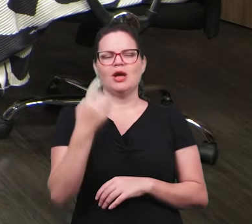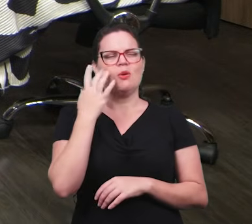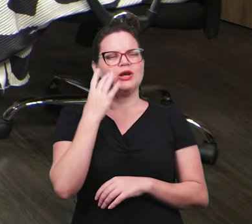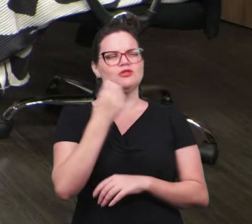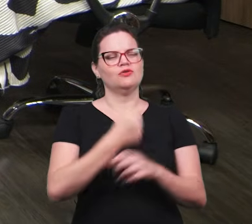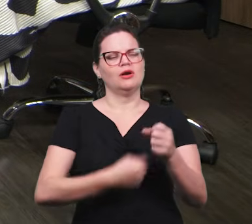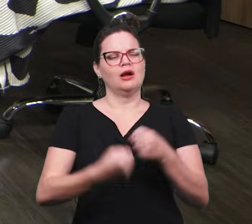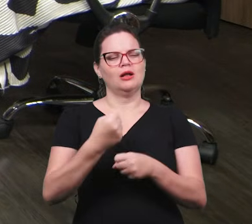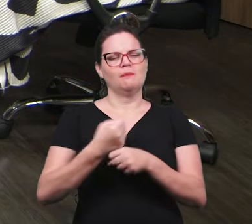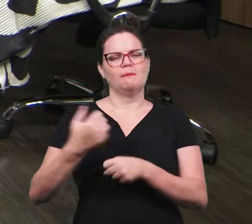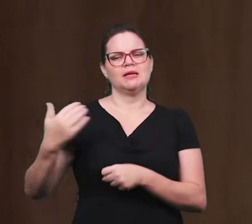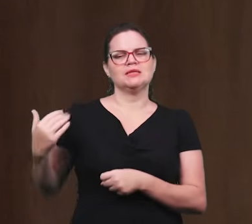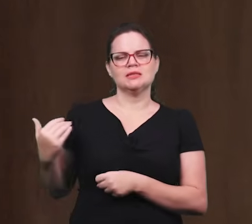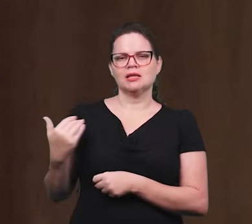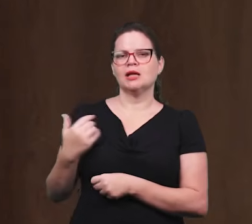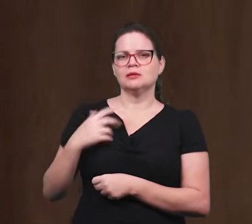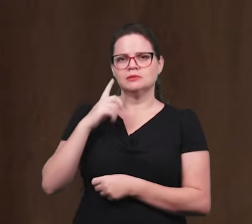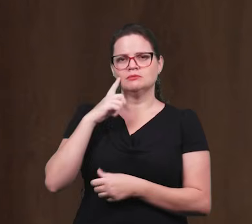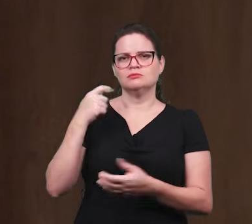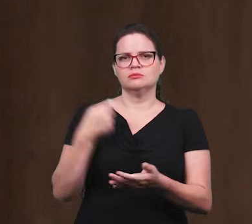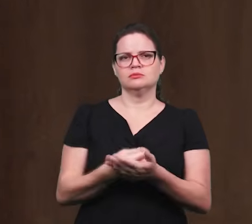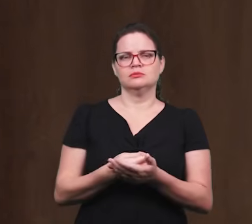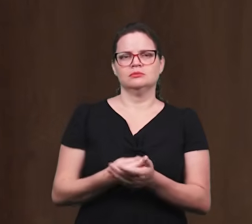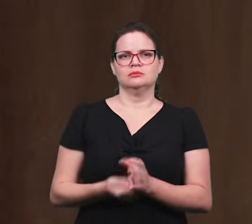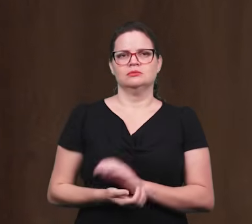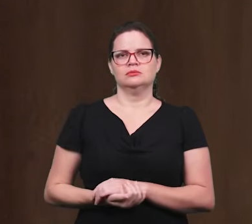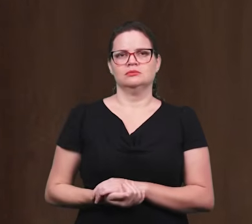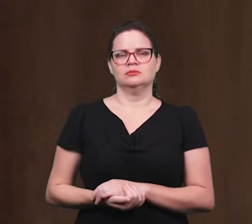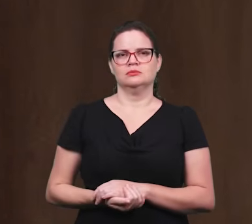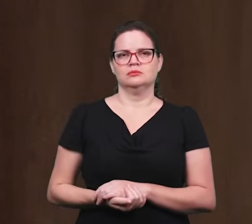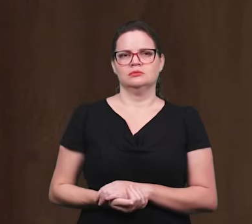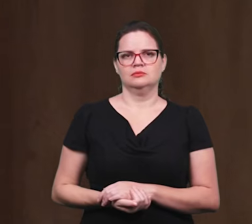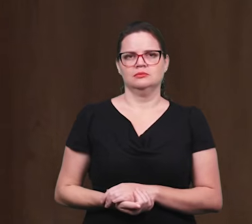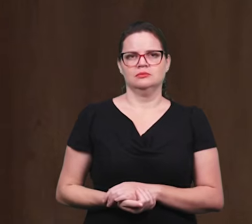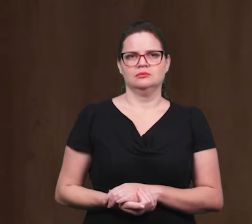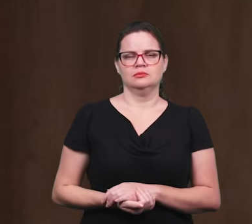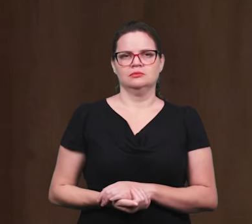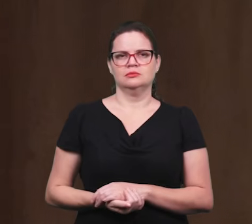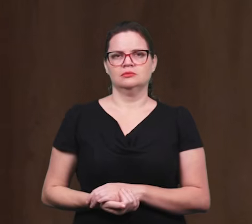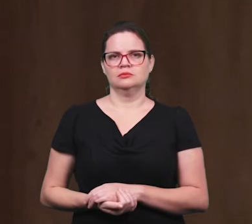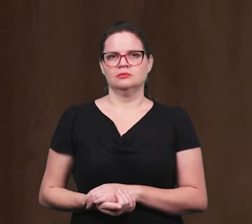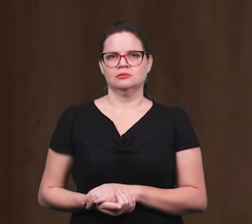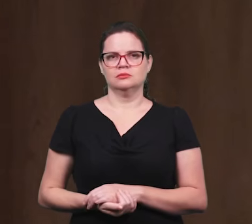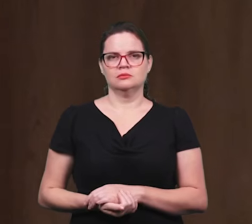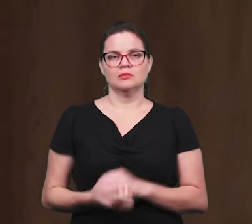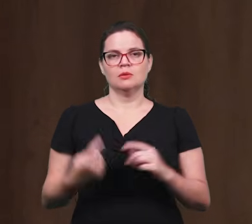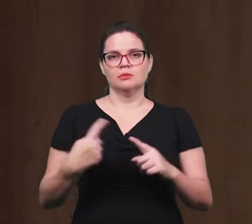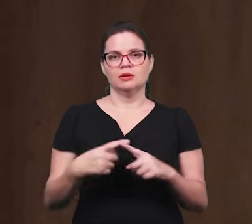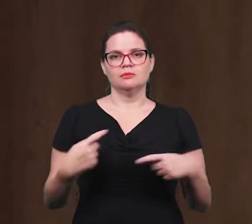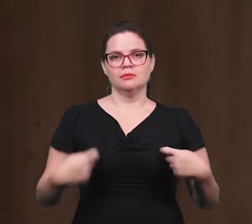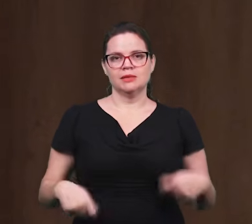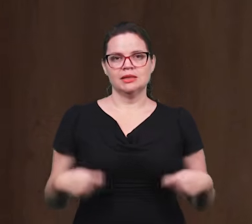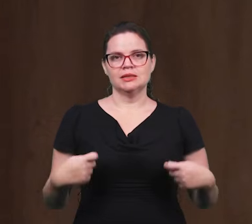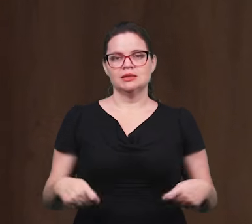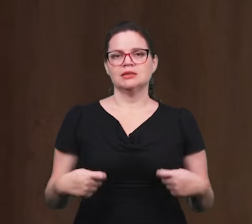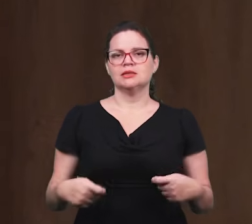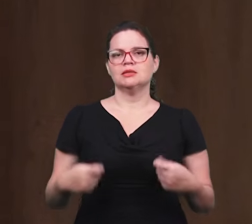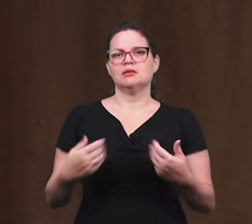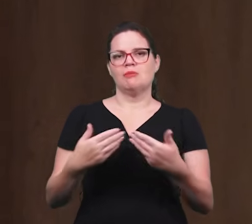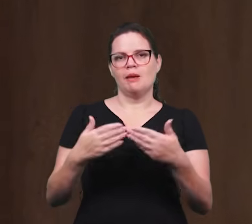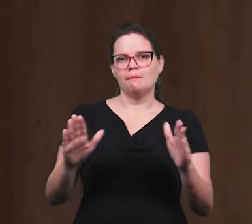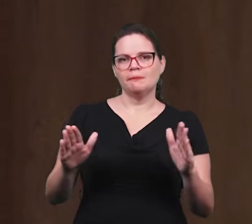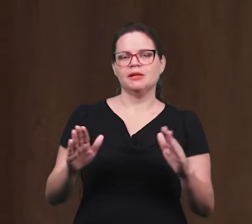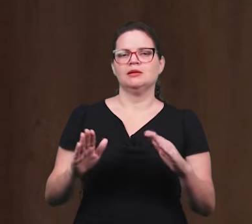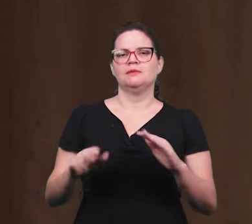foi definido isso como uma necessidade de abrir-se as portas das